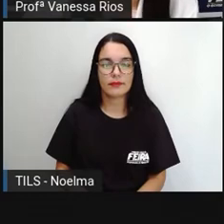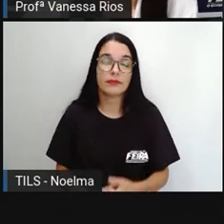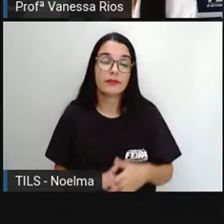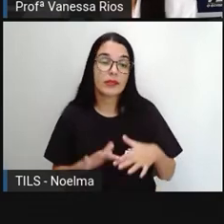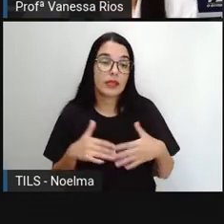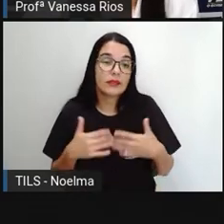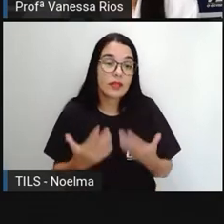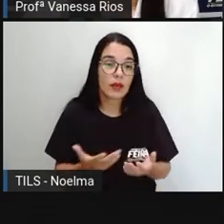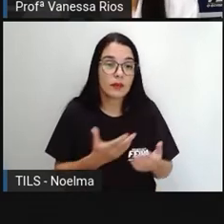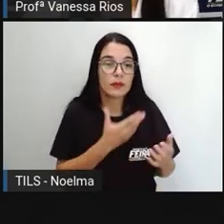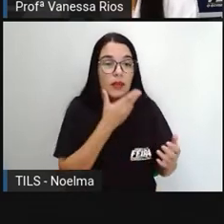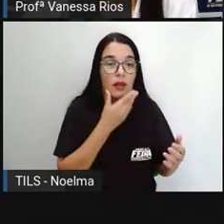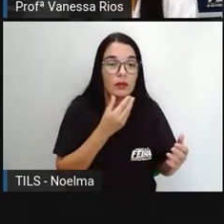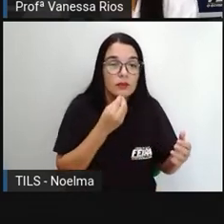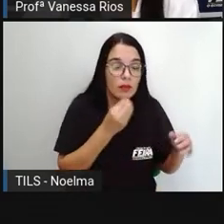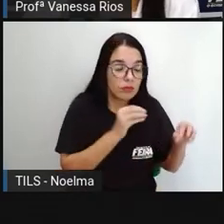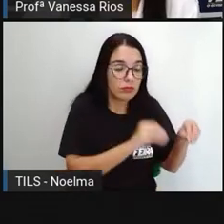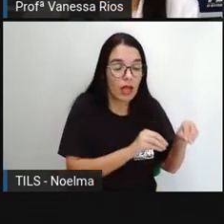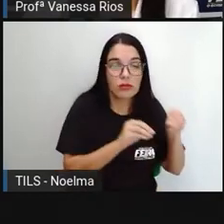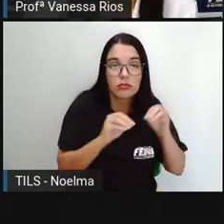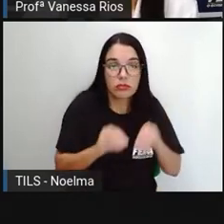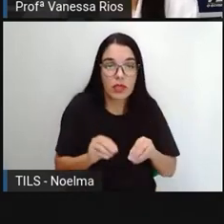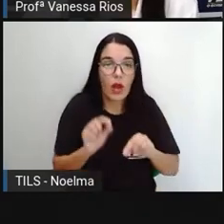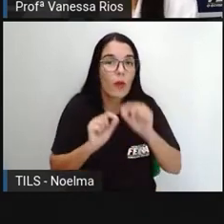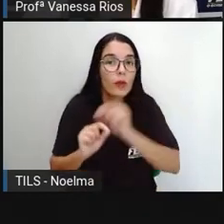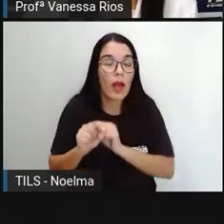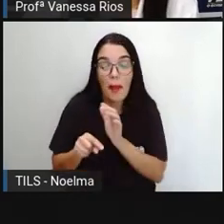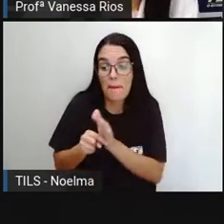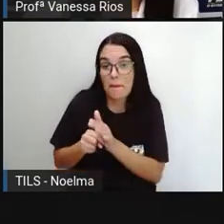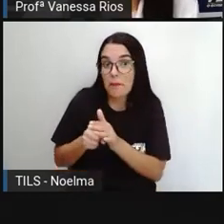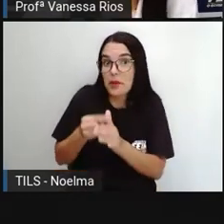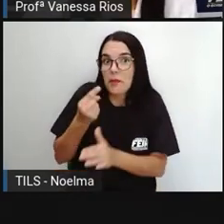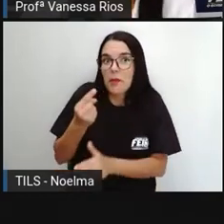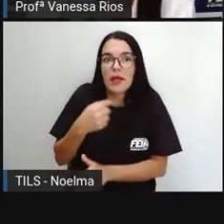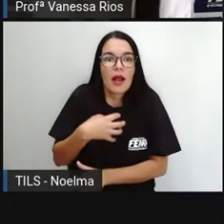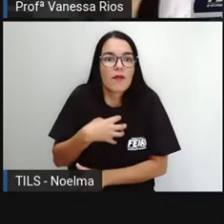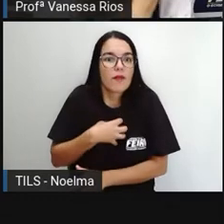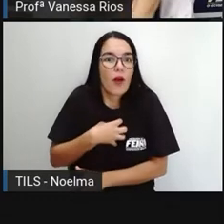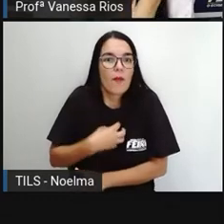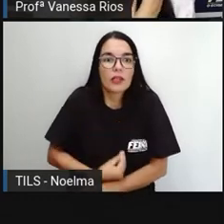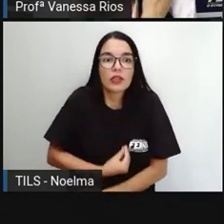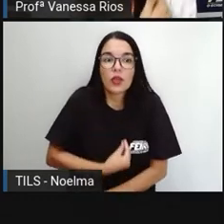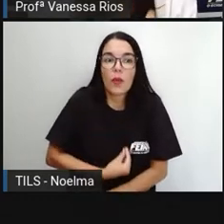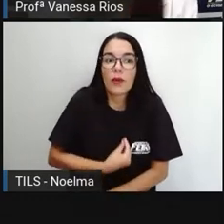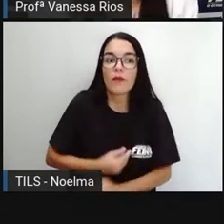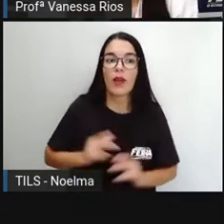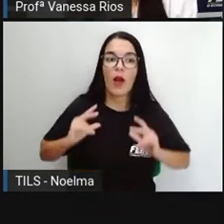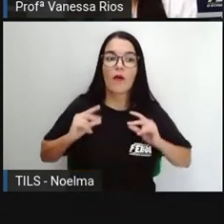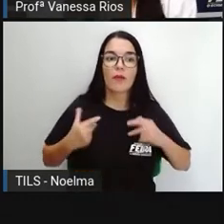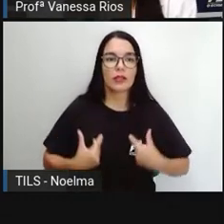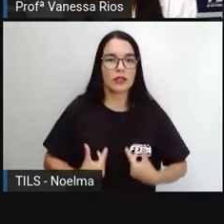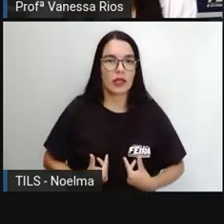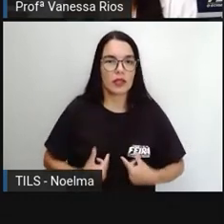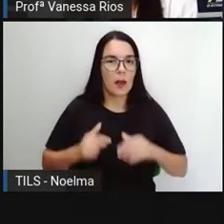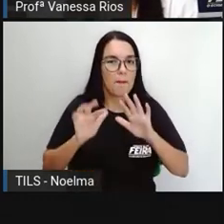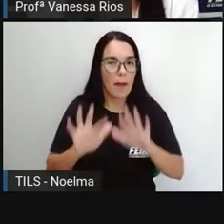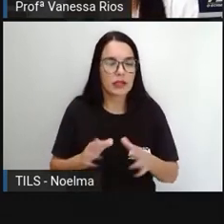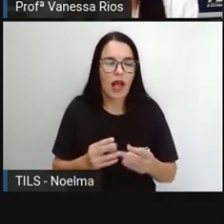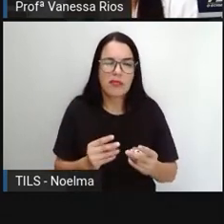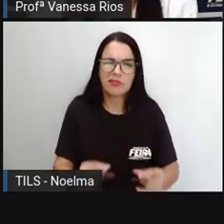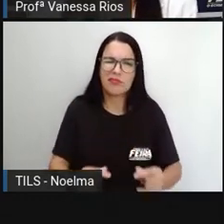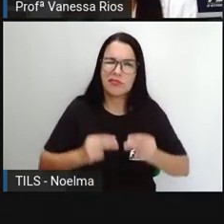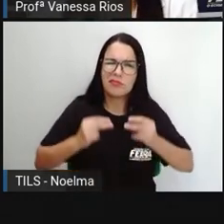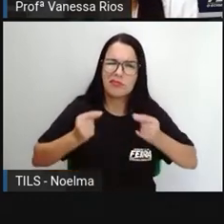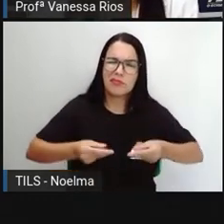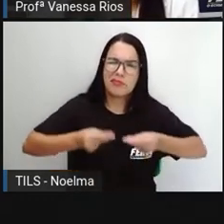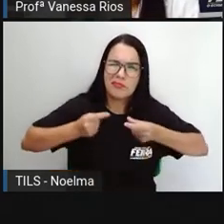E aí, o nomadismo foi a primeira forma de sobrevivência da humanidade, mas que durou aí milhares de anos